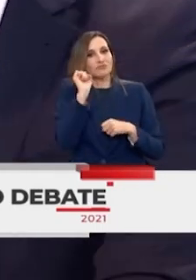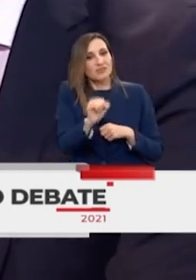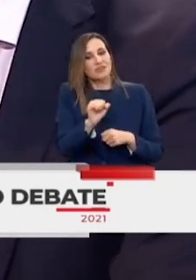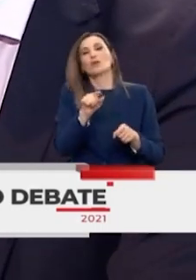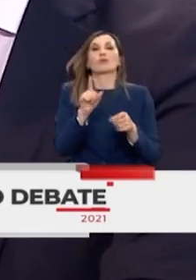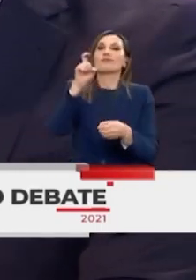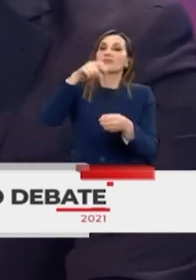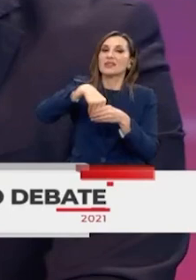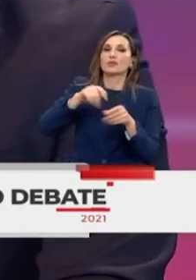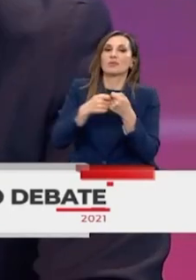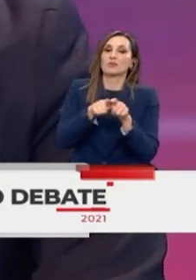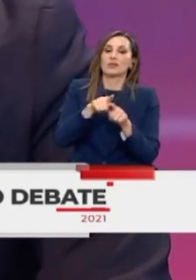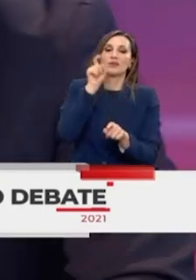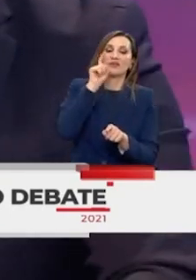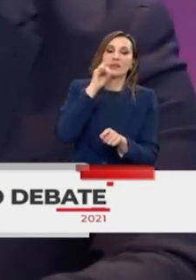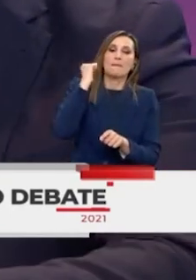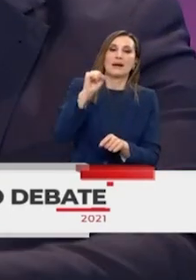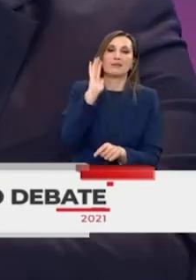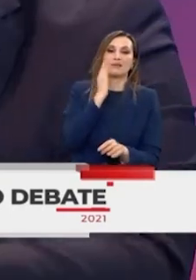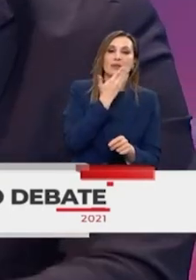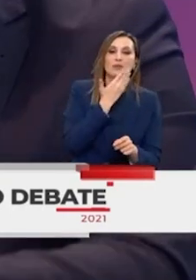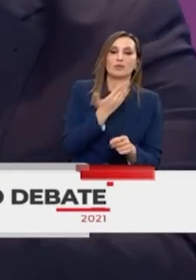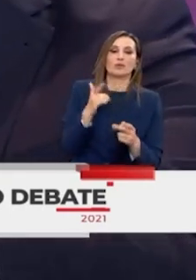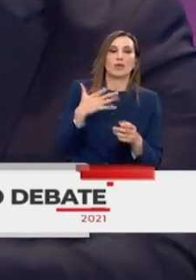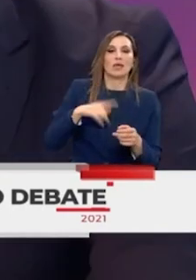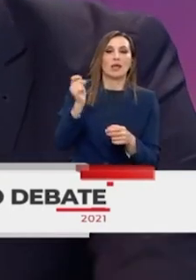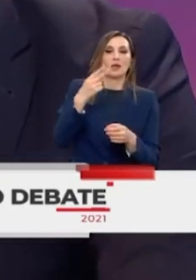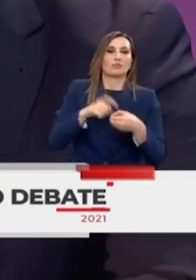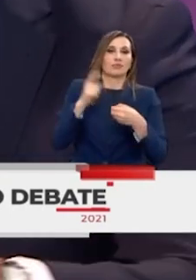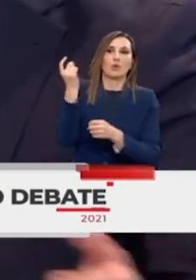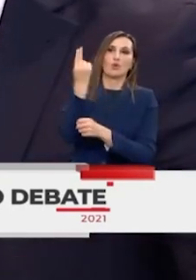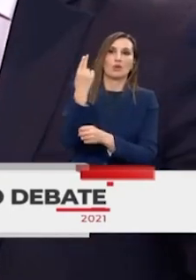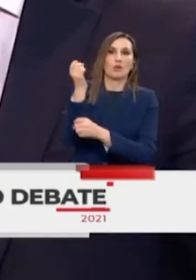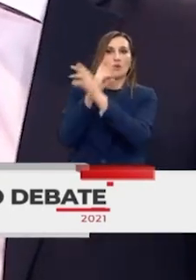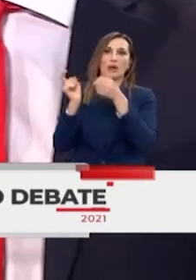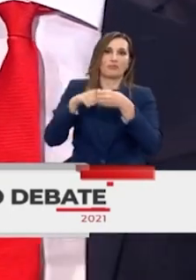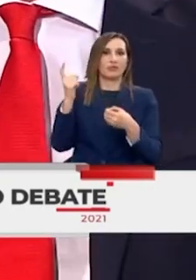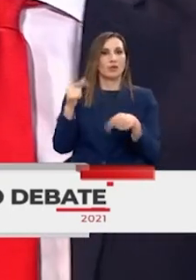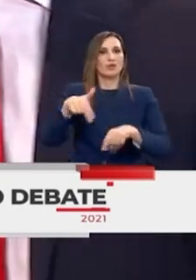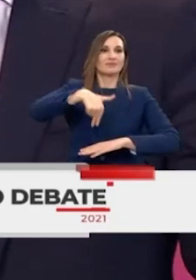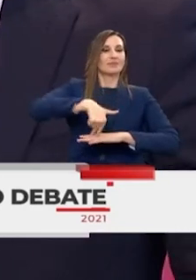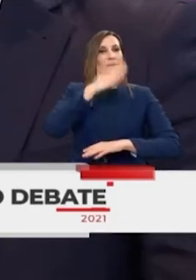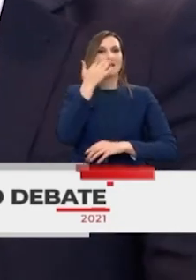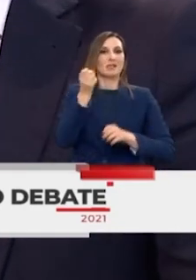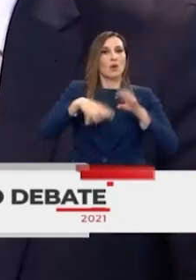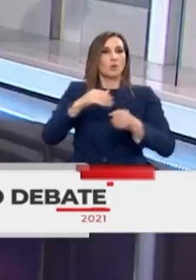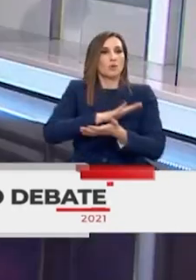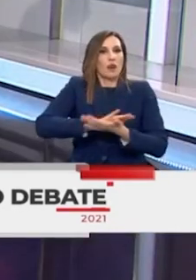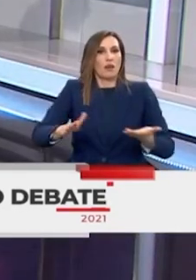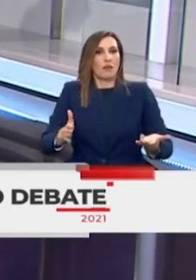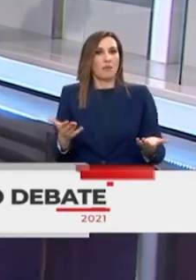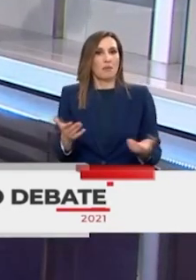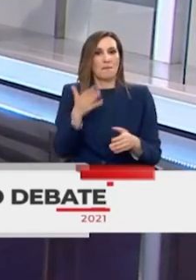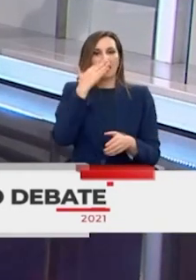foi que militou num partido que defende morte aos traidores, que defende saída do euro, da União Europeia, e hoje apresenta-se aqui como se não tivesse vamos nada a ver com isso. Vamos falar do presente